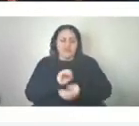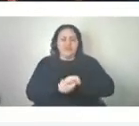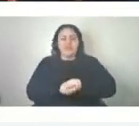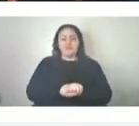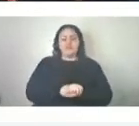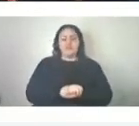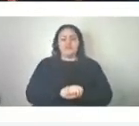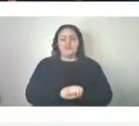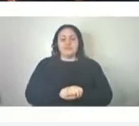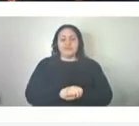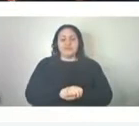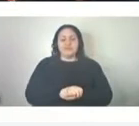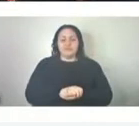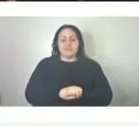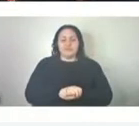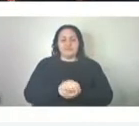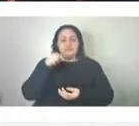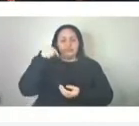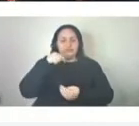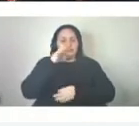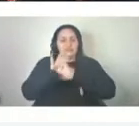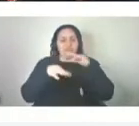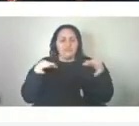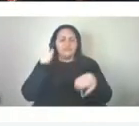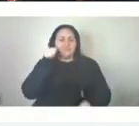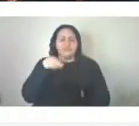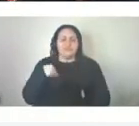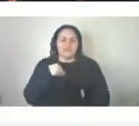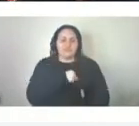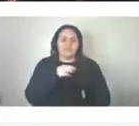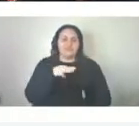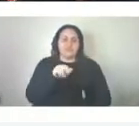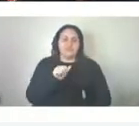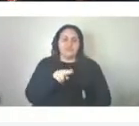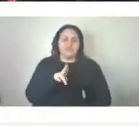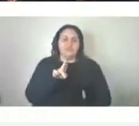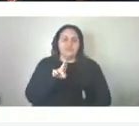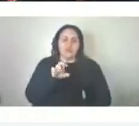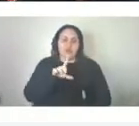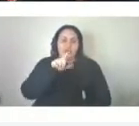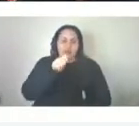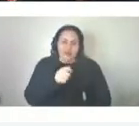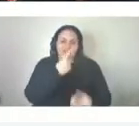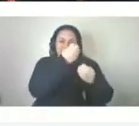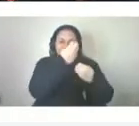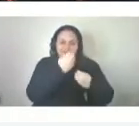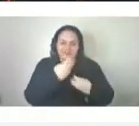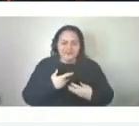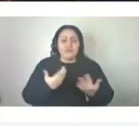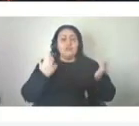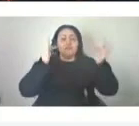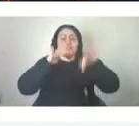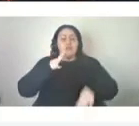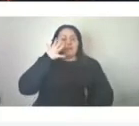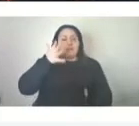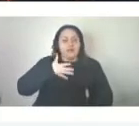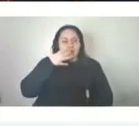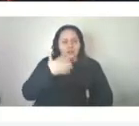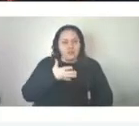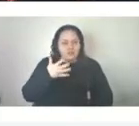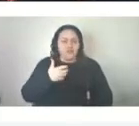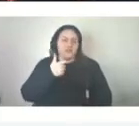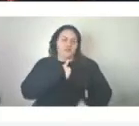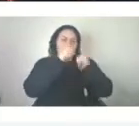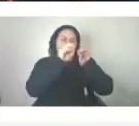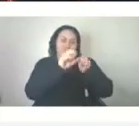presente da Manuela, uma médica que fez as minhas formações e que ela me presenteou no final da palestra e disse: Diego, gostei tanto que